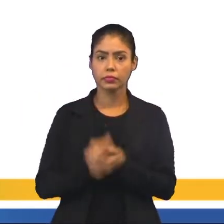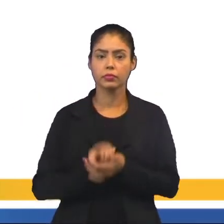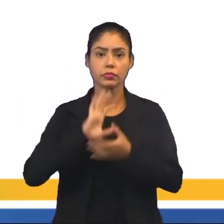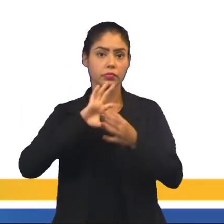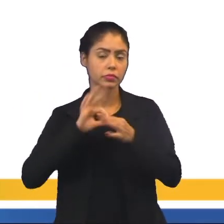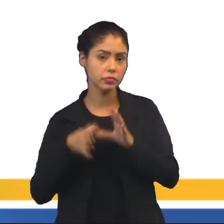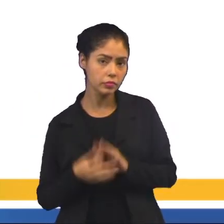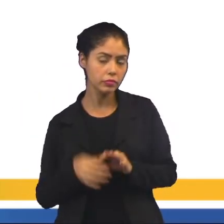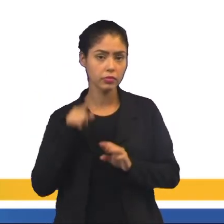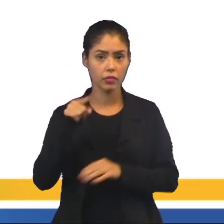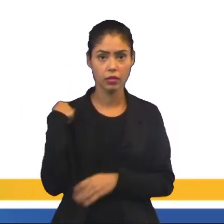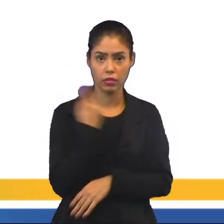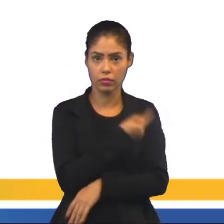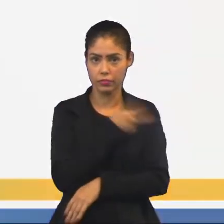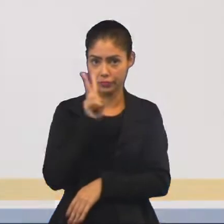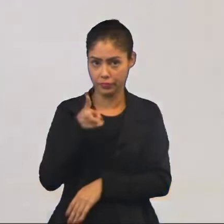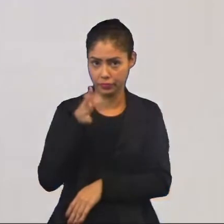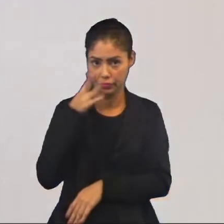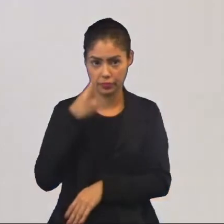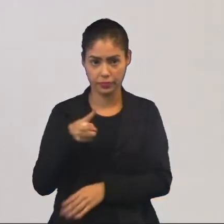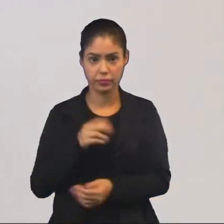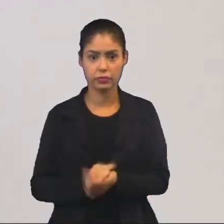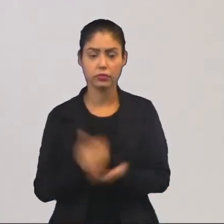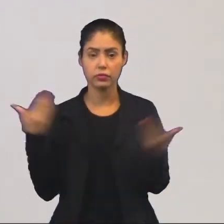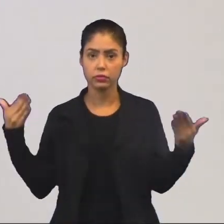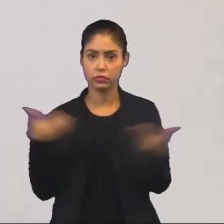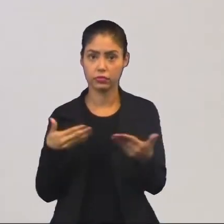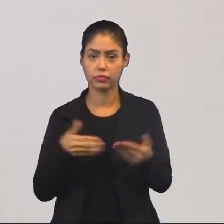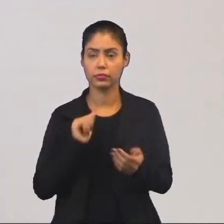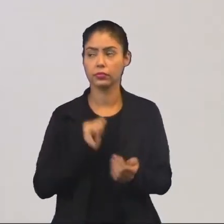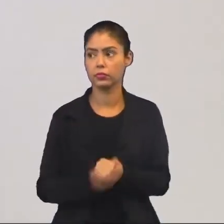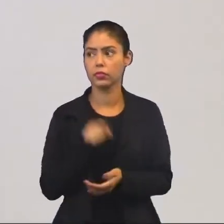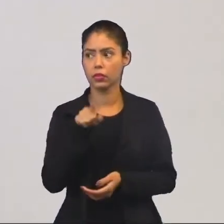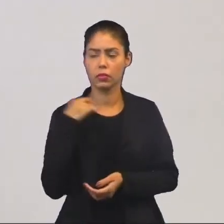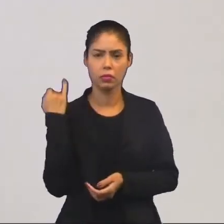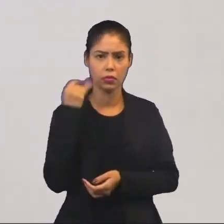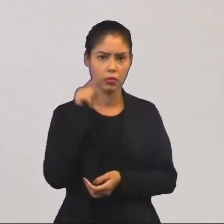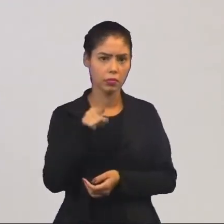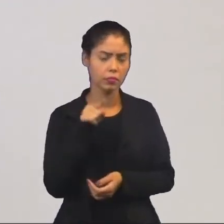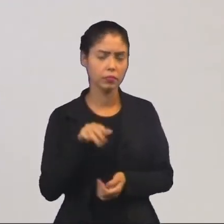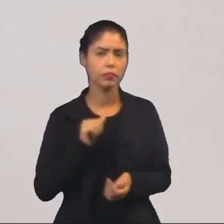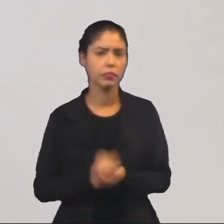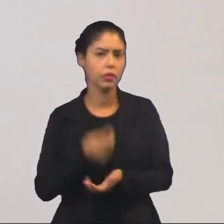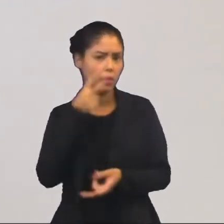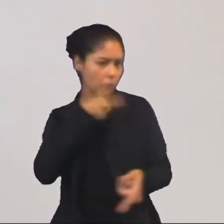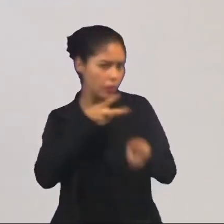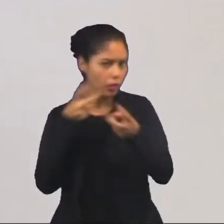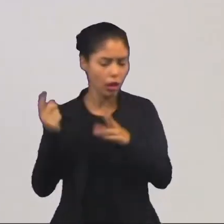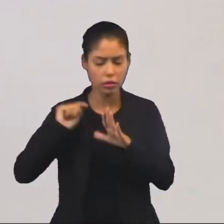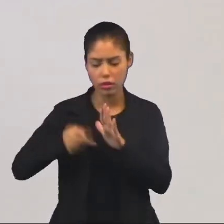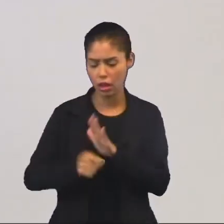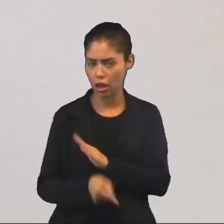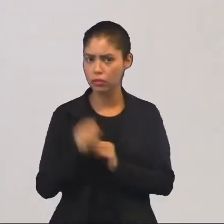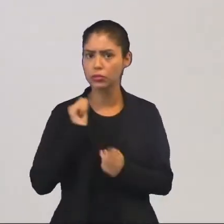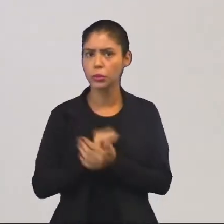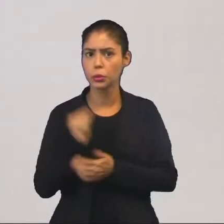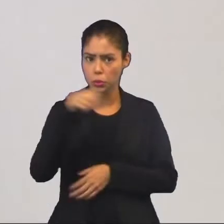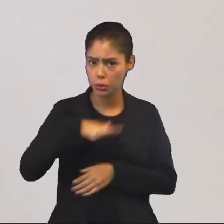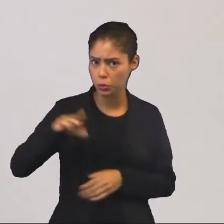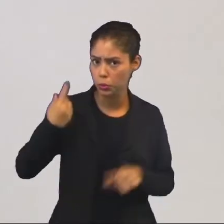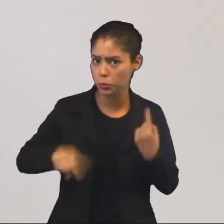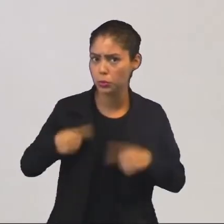contextualização que a gente já viu até agora, o importante é você observar que dentro desse campo